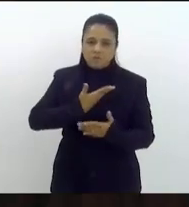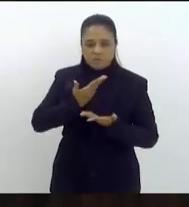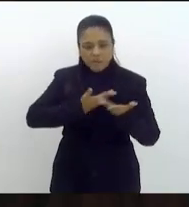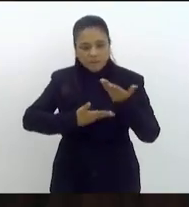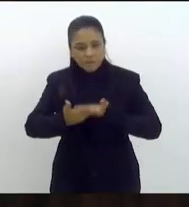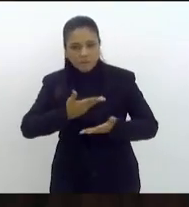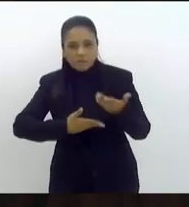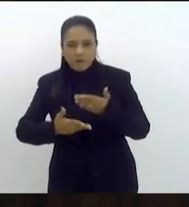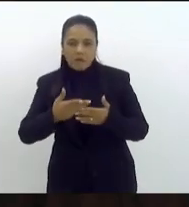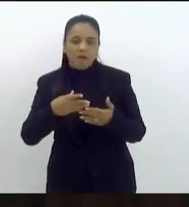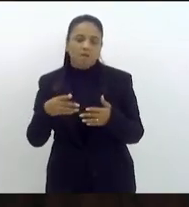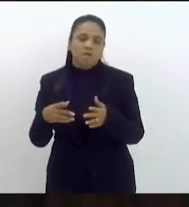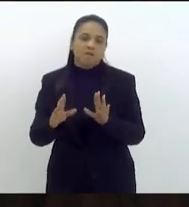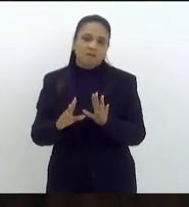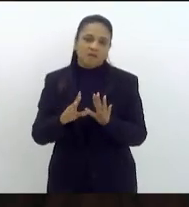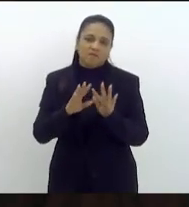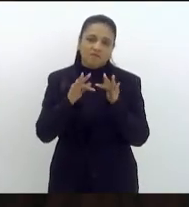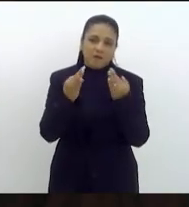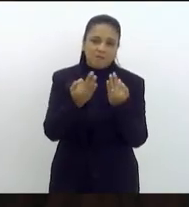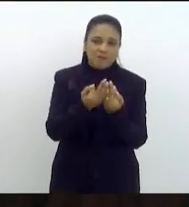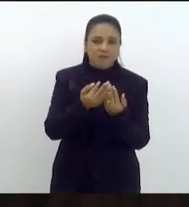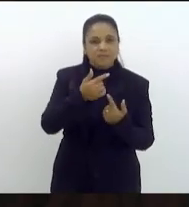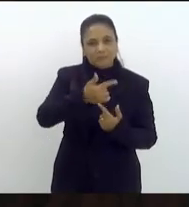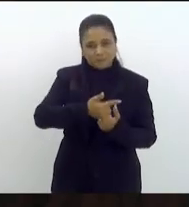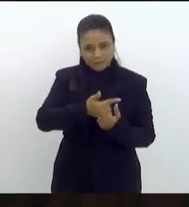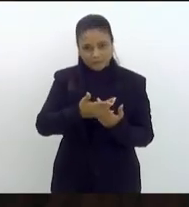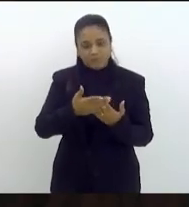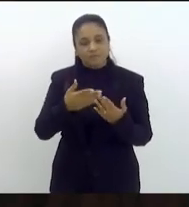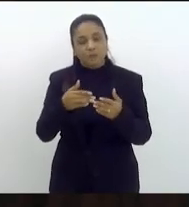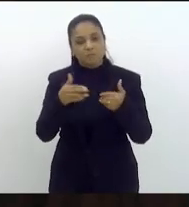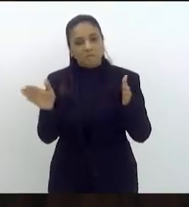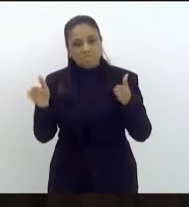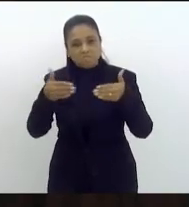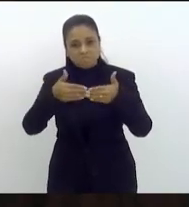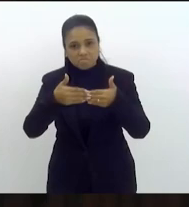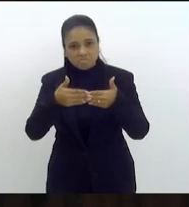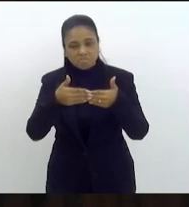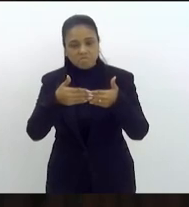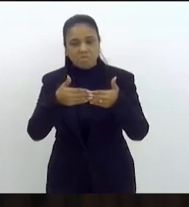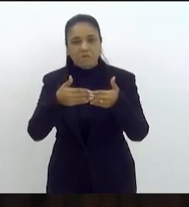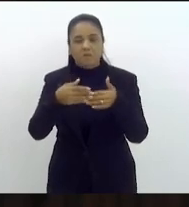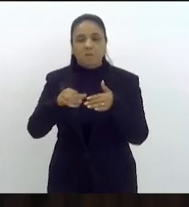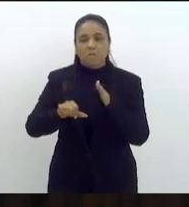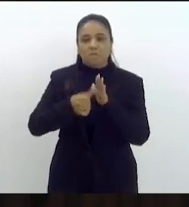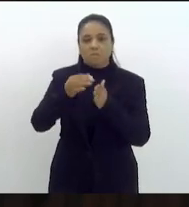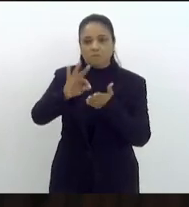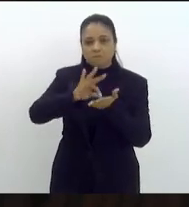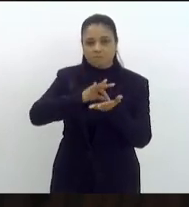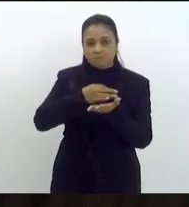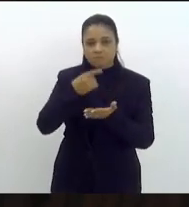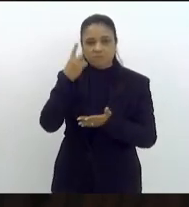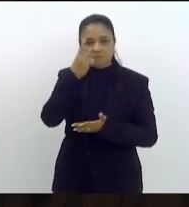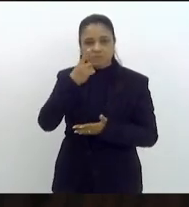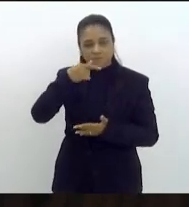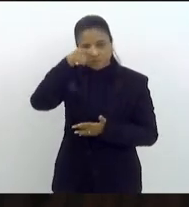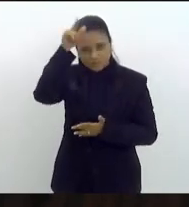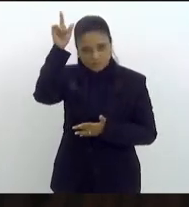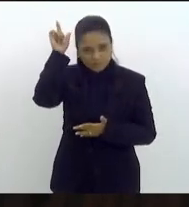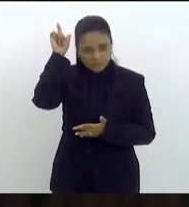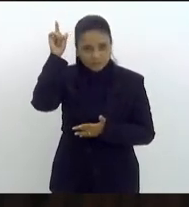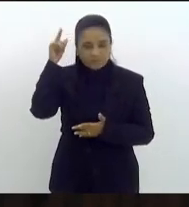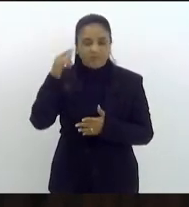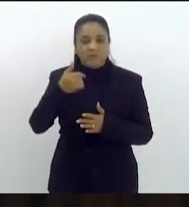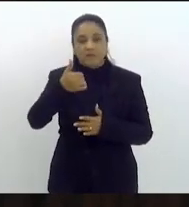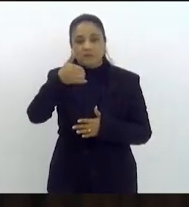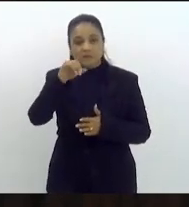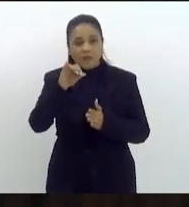famílias nada mais a venda tratar na hora do dia passa o expediente final primeiro oradores escrito é o nome Deputado Luiz Paulo vossa excelência